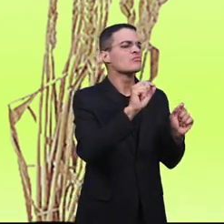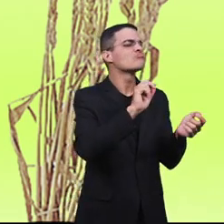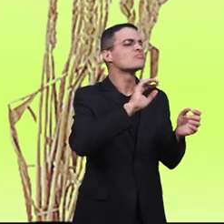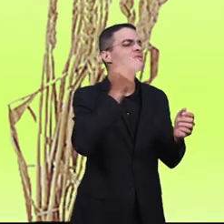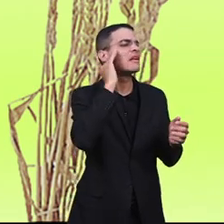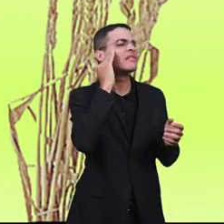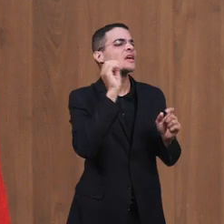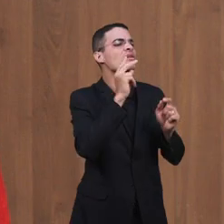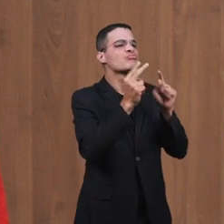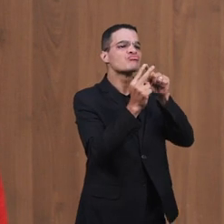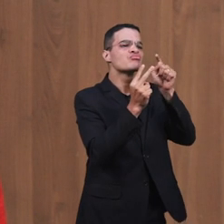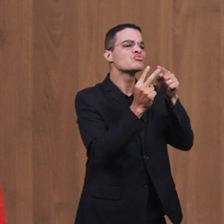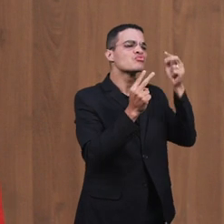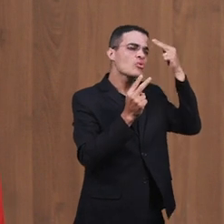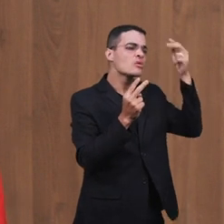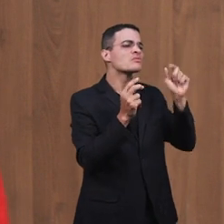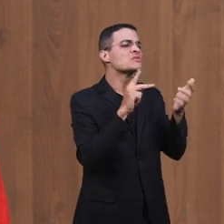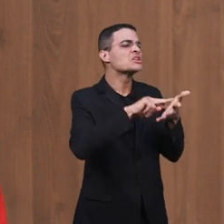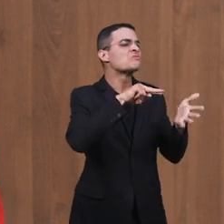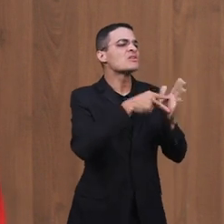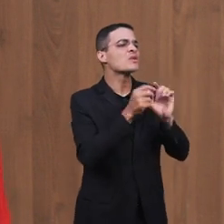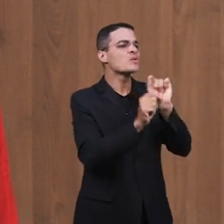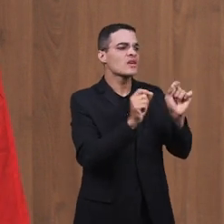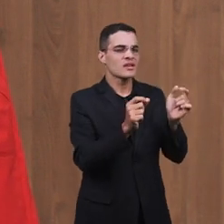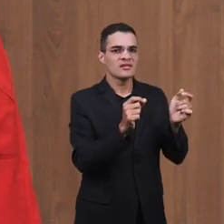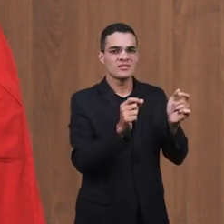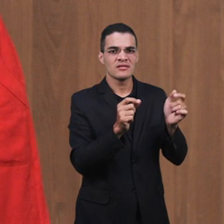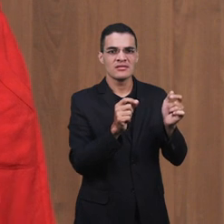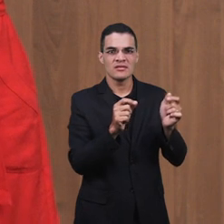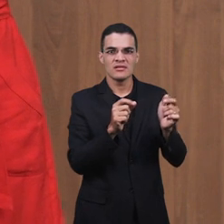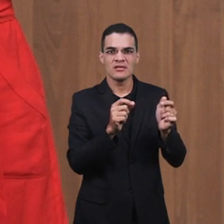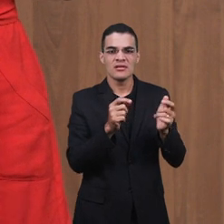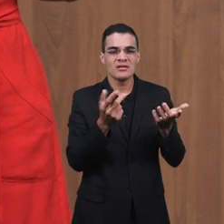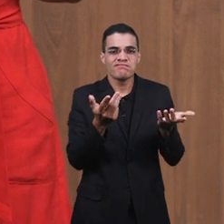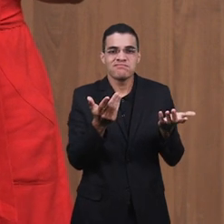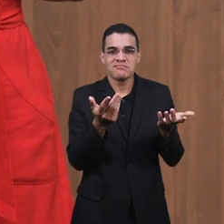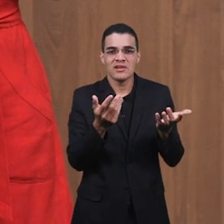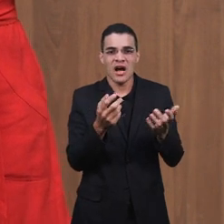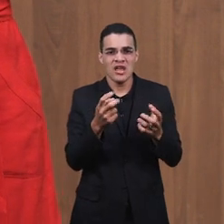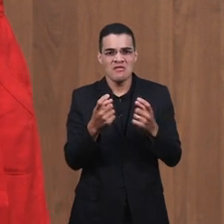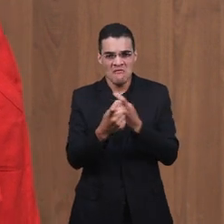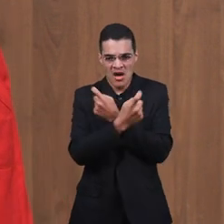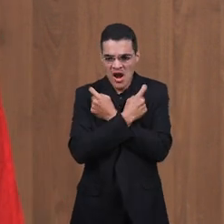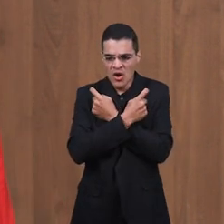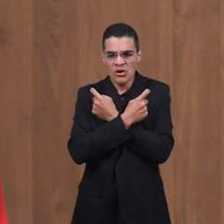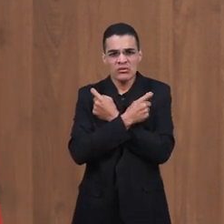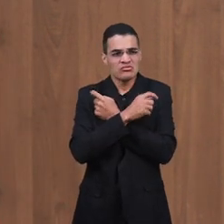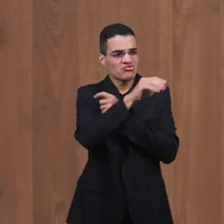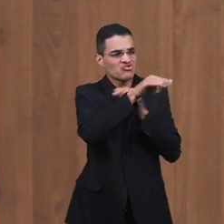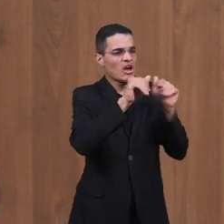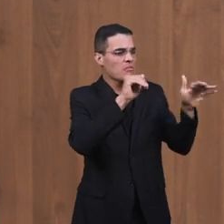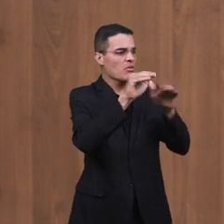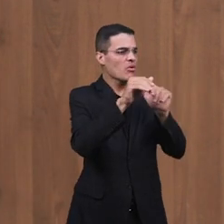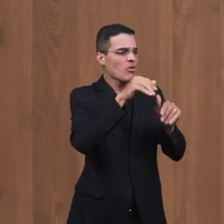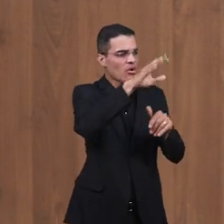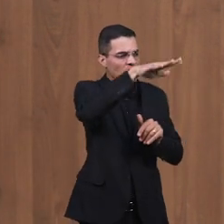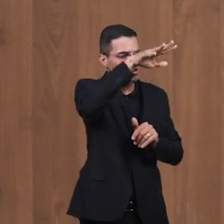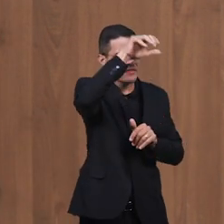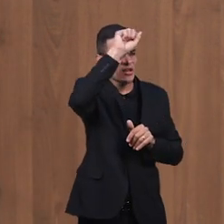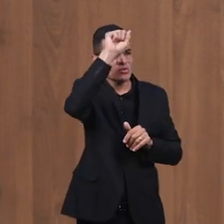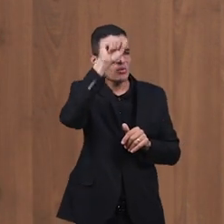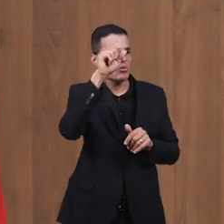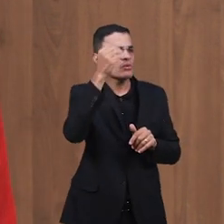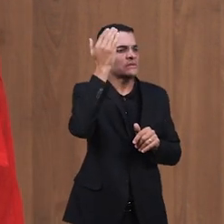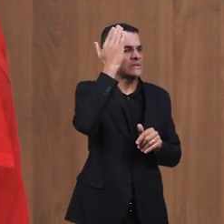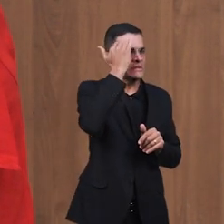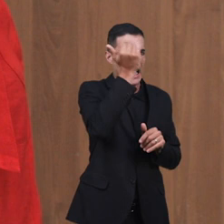a interpretação. E os sonhos foram na mesma noite. Faraó então chamou os